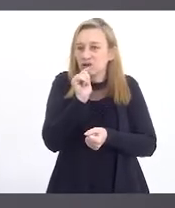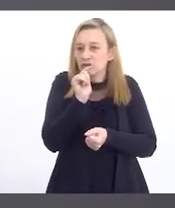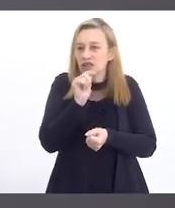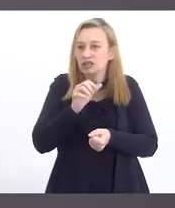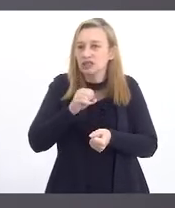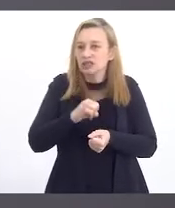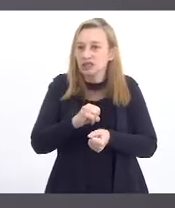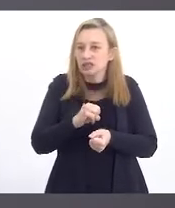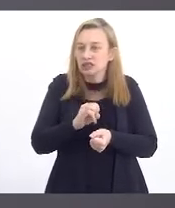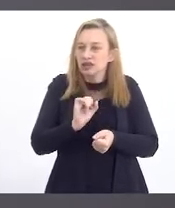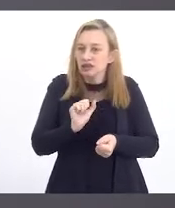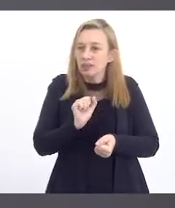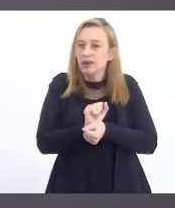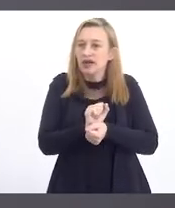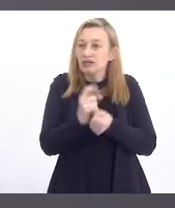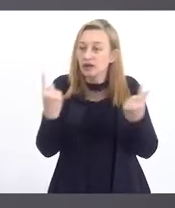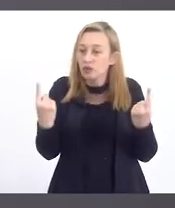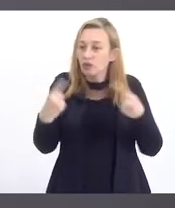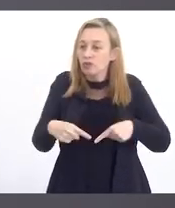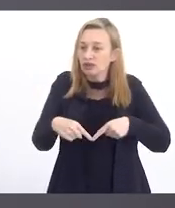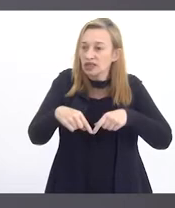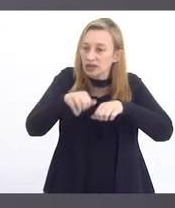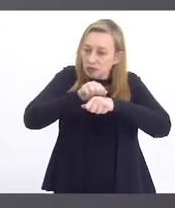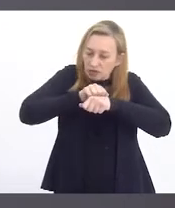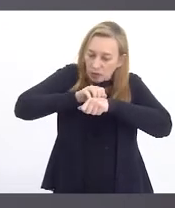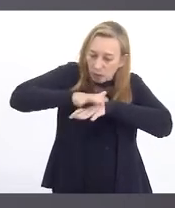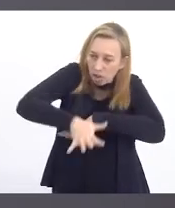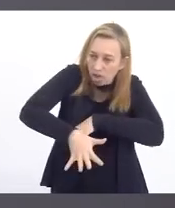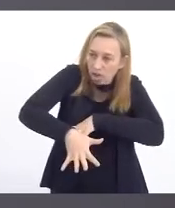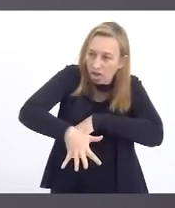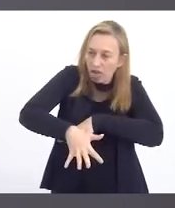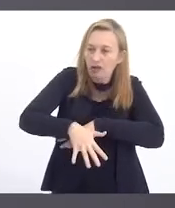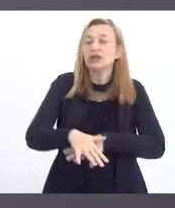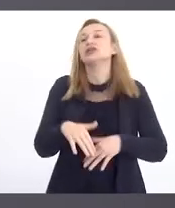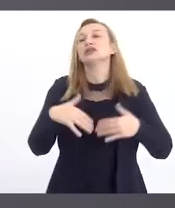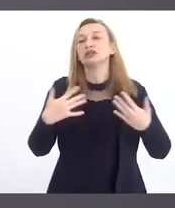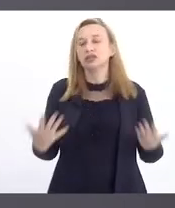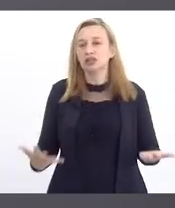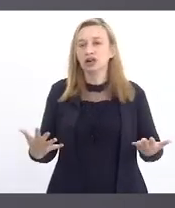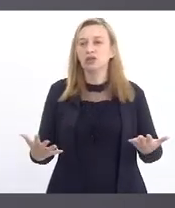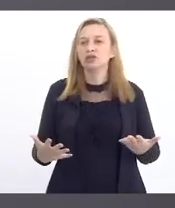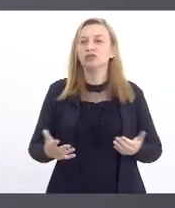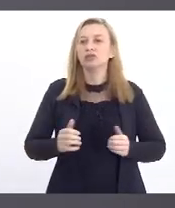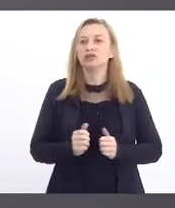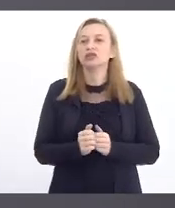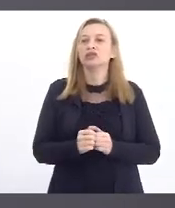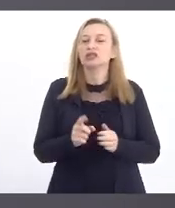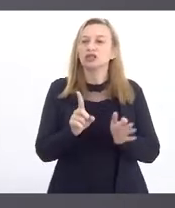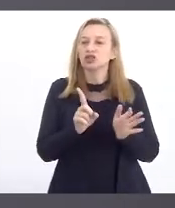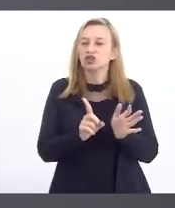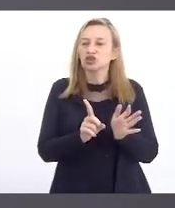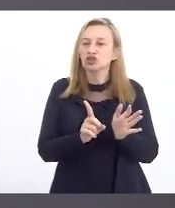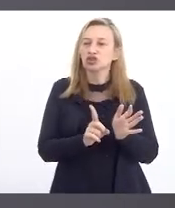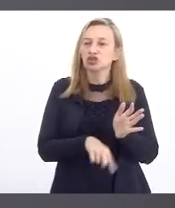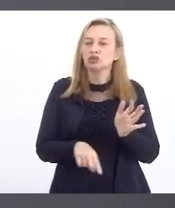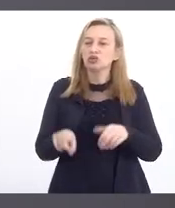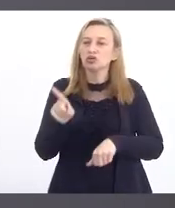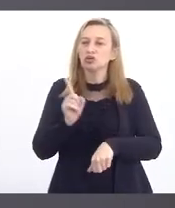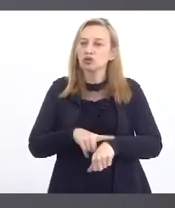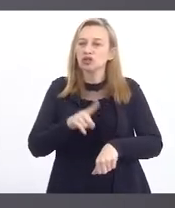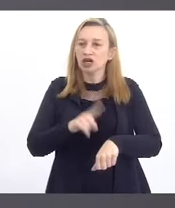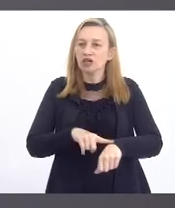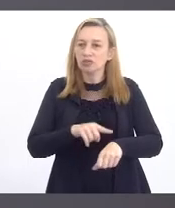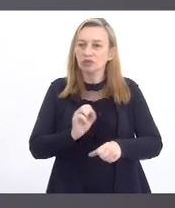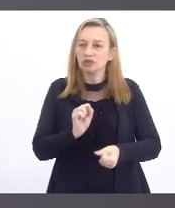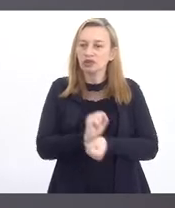começa a competir uma com a outra e gerar geosmina. Ela se estressa. Então, o bombeamento ele serve para diminuir o tempo de detenção da lagoa, e além